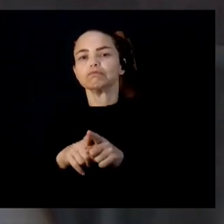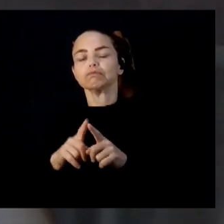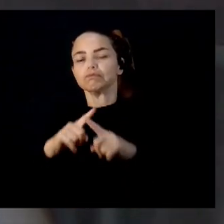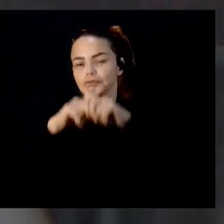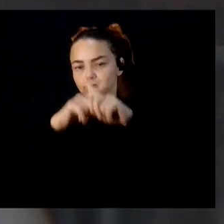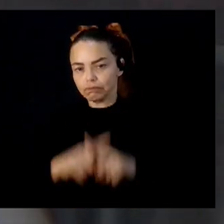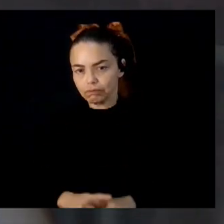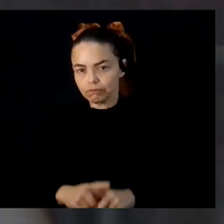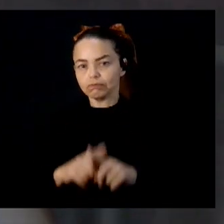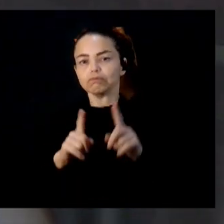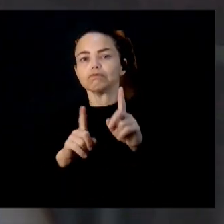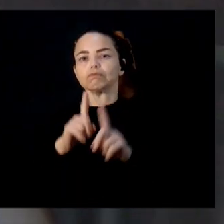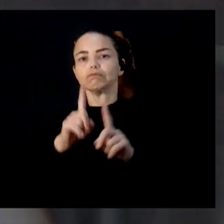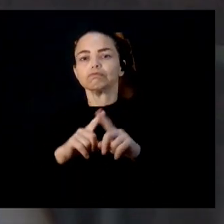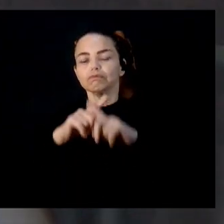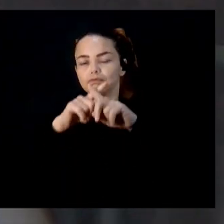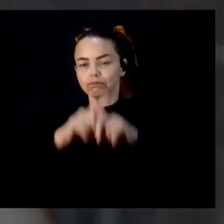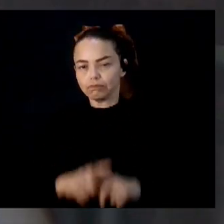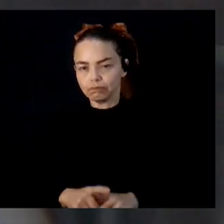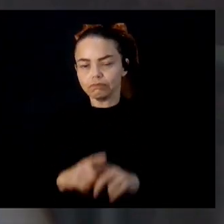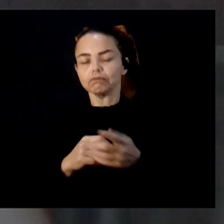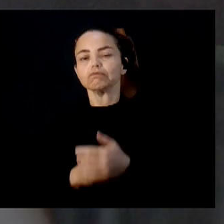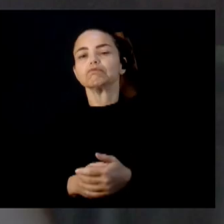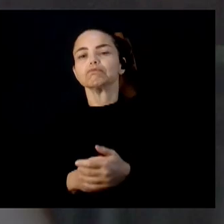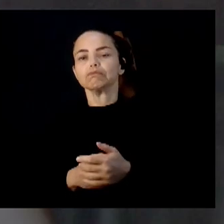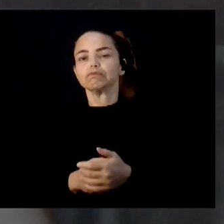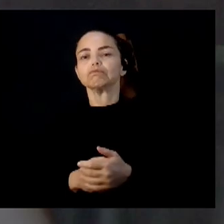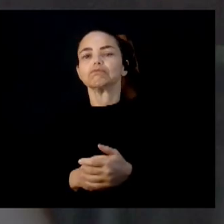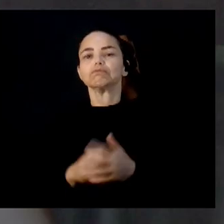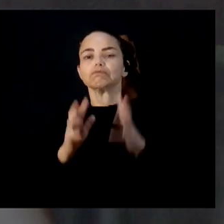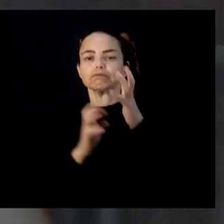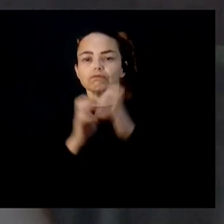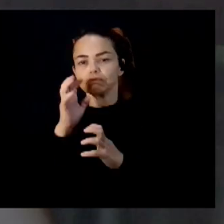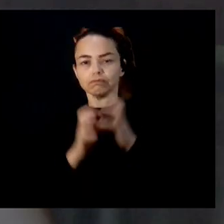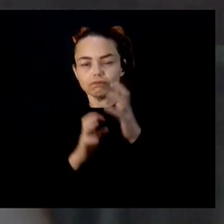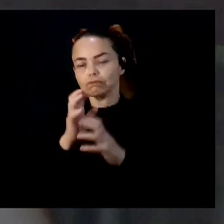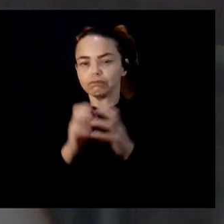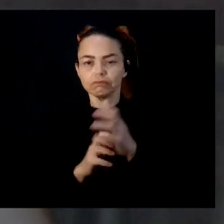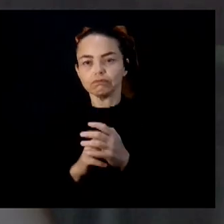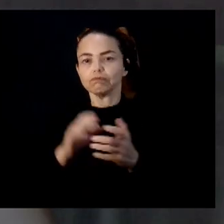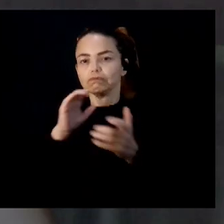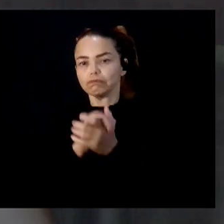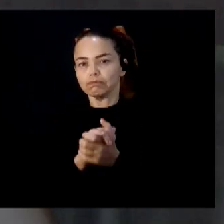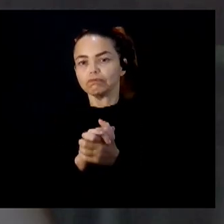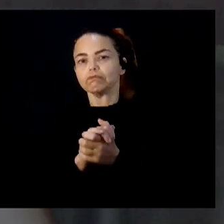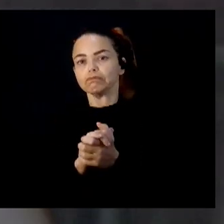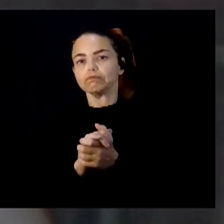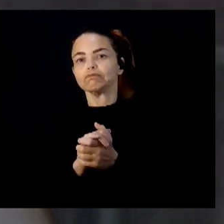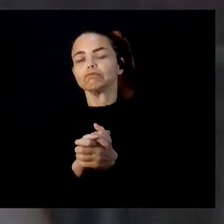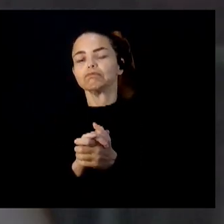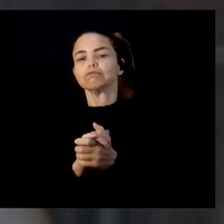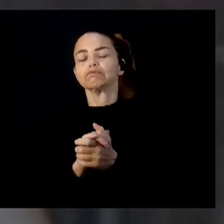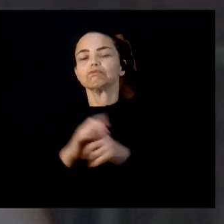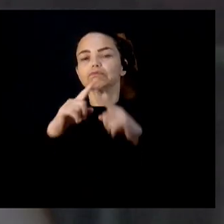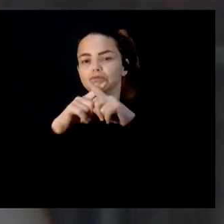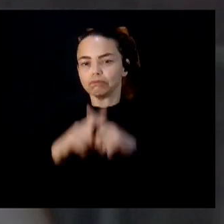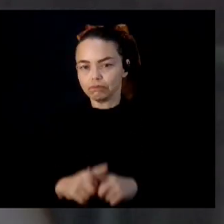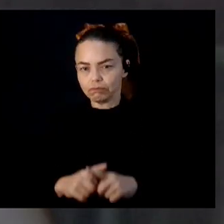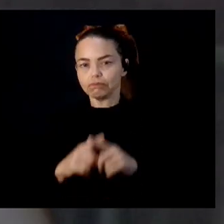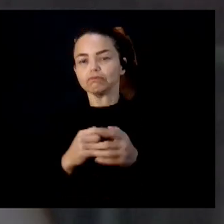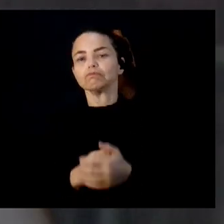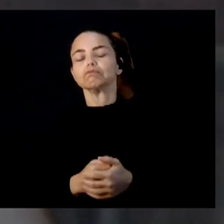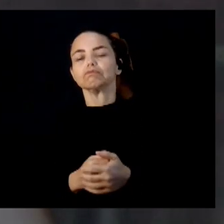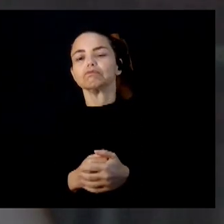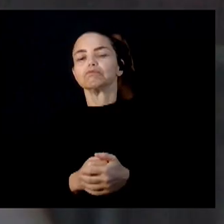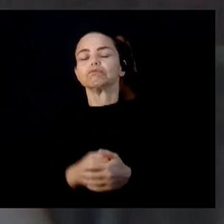A competição, se a gente for ver, muitas brigas de casais, às vezes estão relacionadas a uma competição. E às vezes o